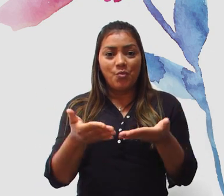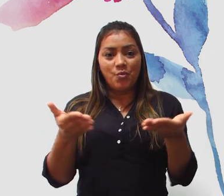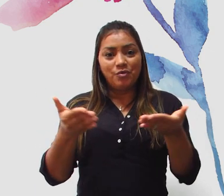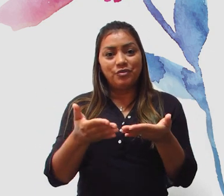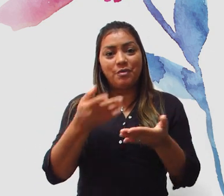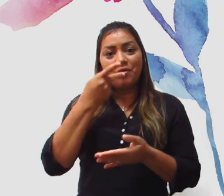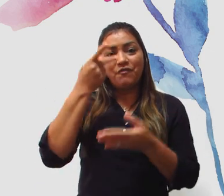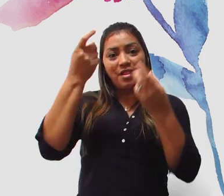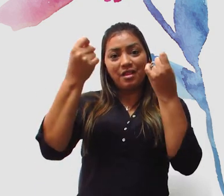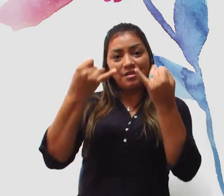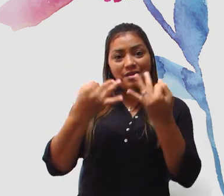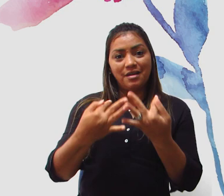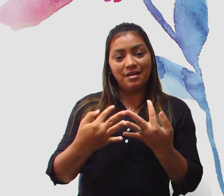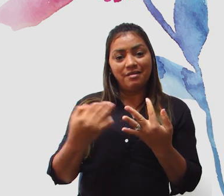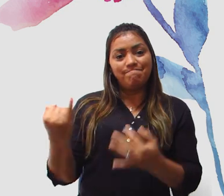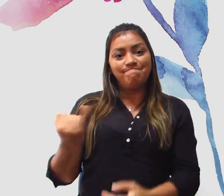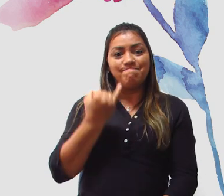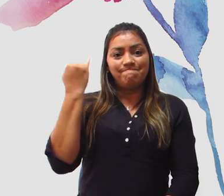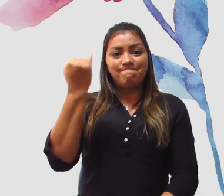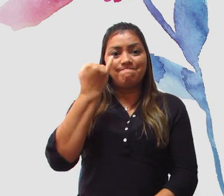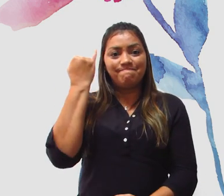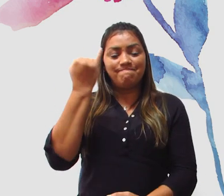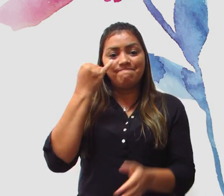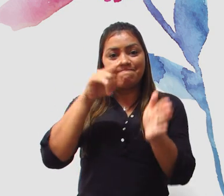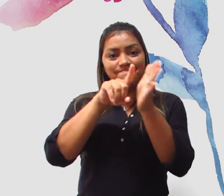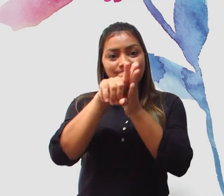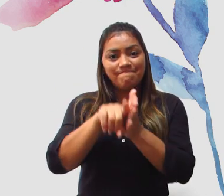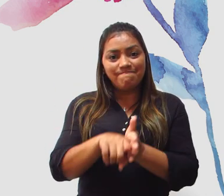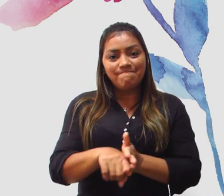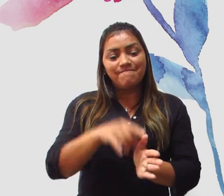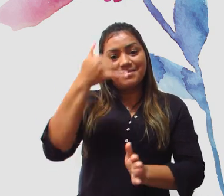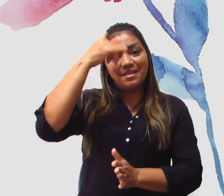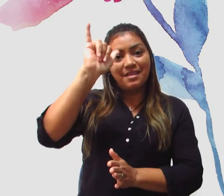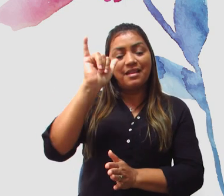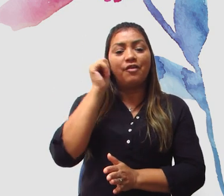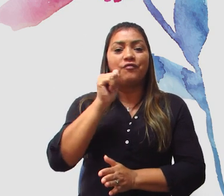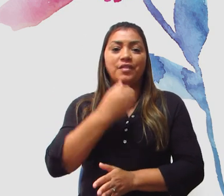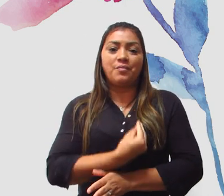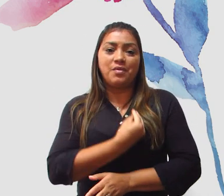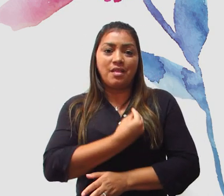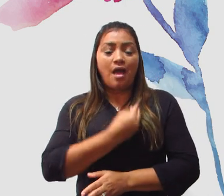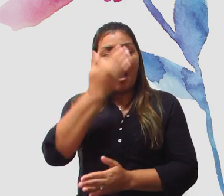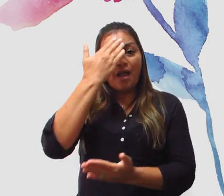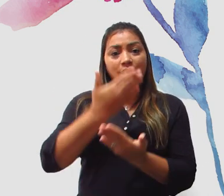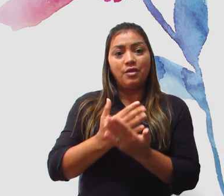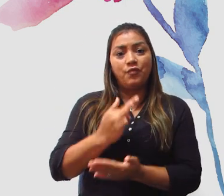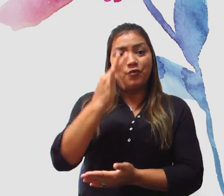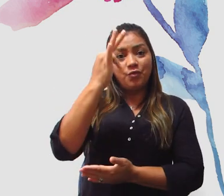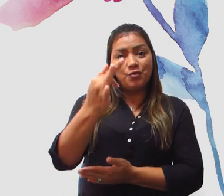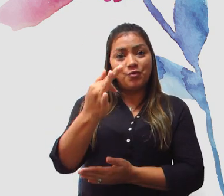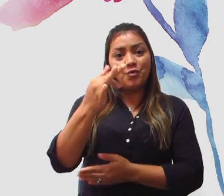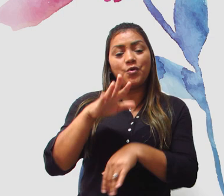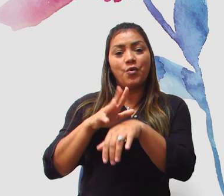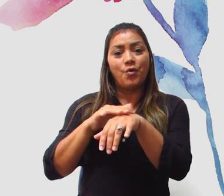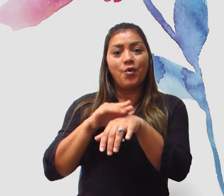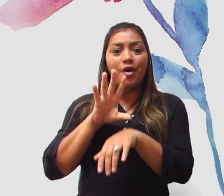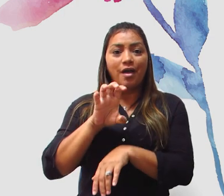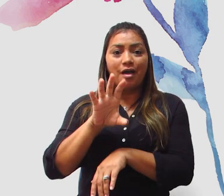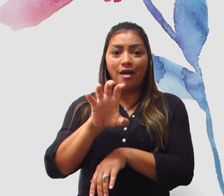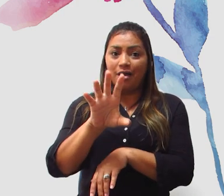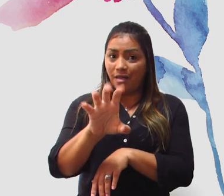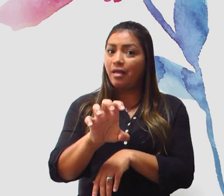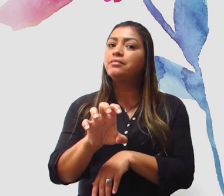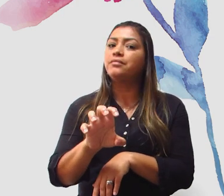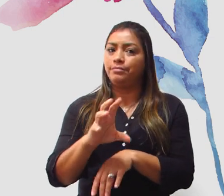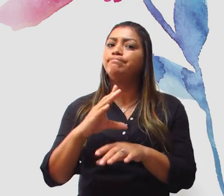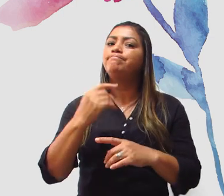de hoje é para falar da importância da prevenção na vida das mulheres. Acredita-se que no futuro o câncer de colo de útero